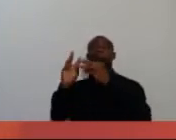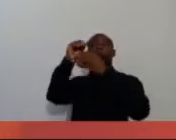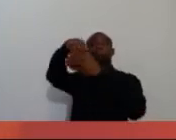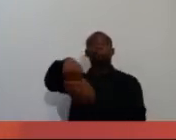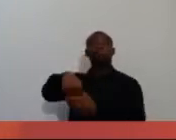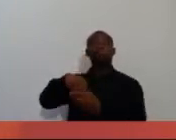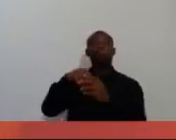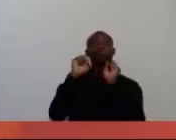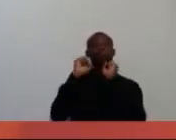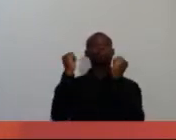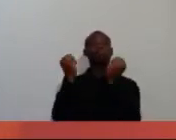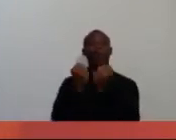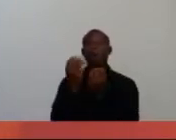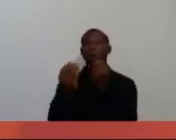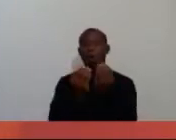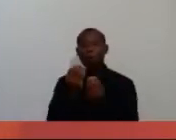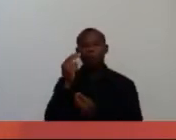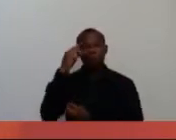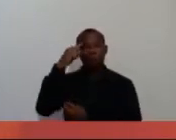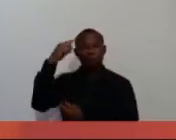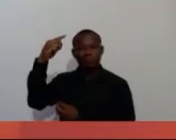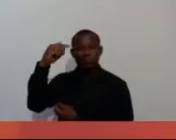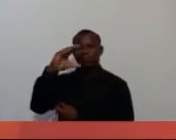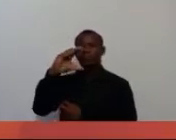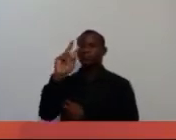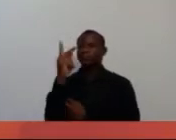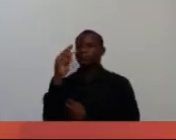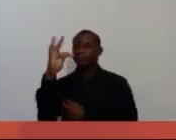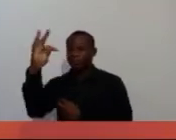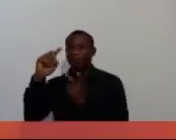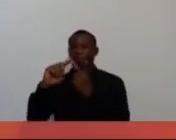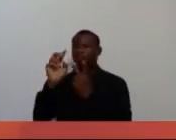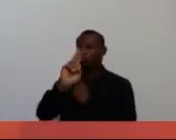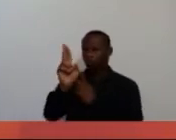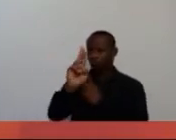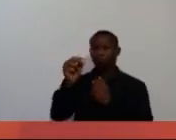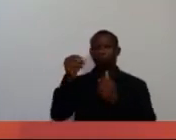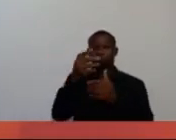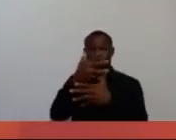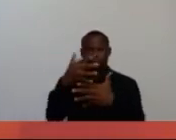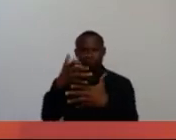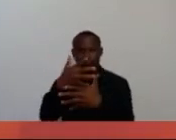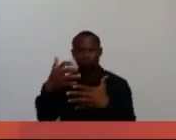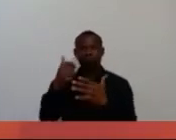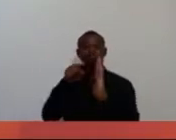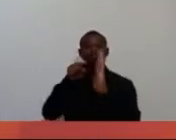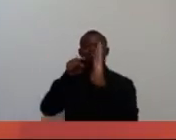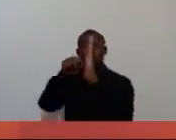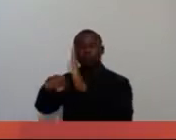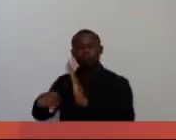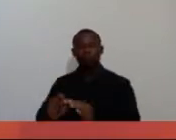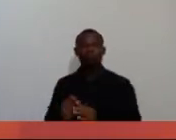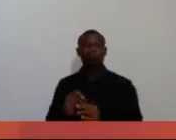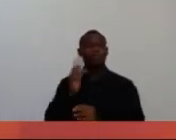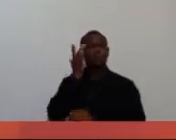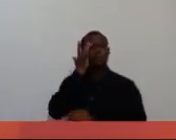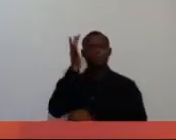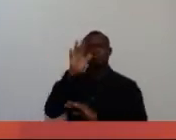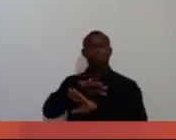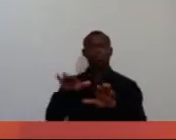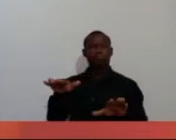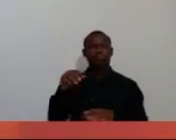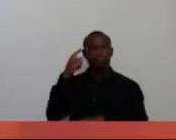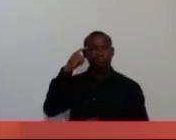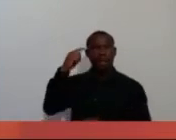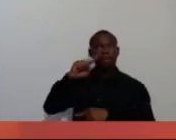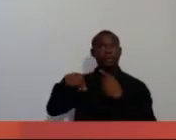onde você está falando, e depois a pergunta, tá? Para que nós possamos identificar você no momento que estivermos interagindo com os